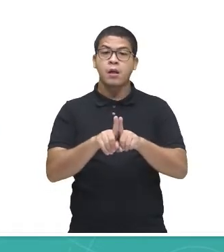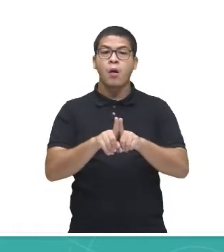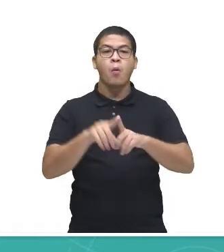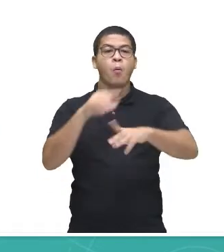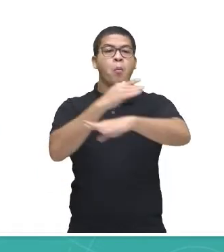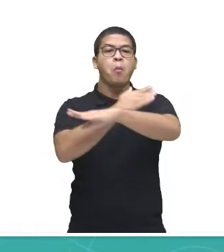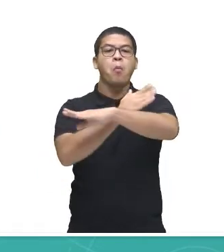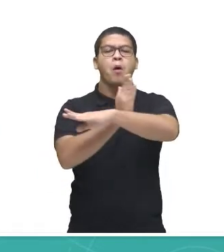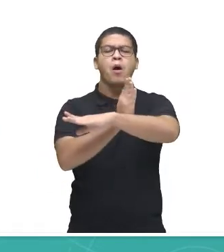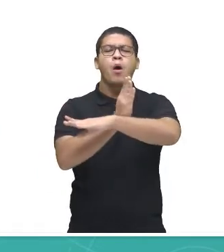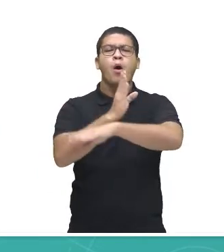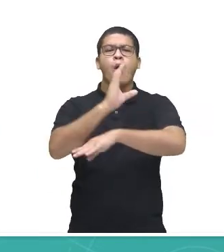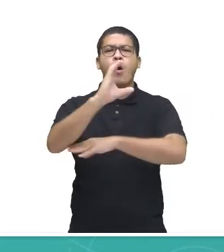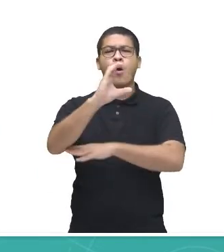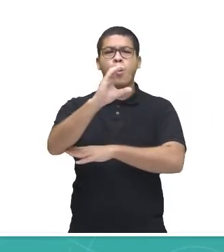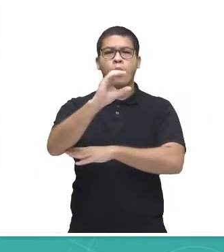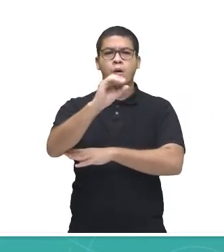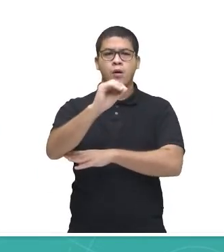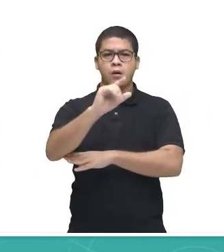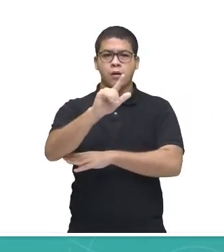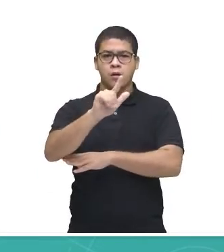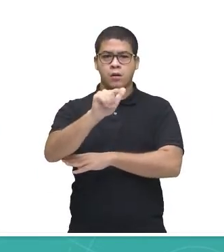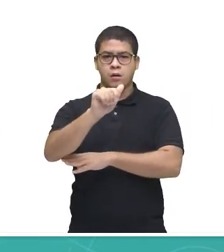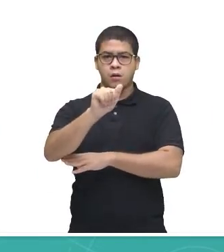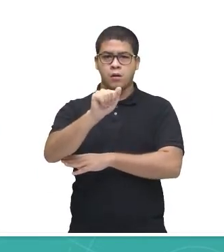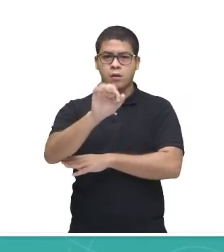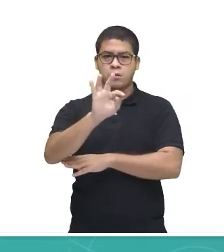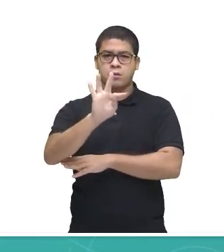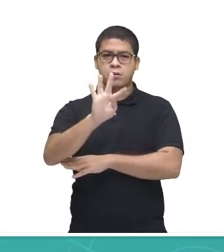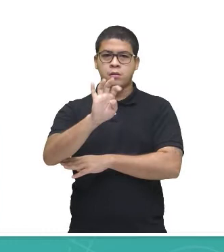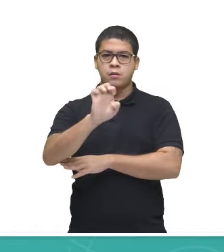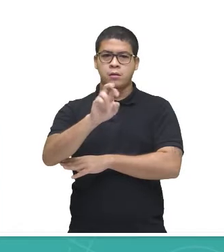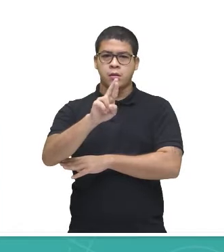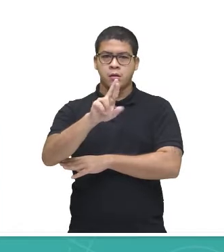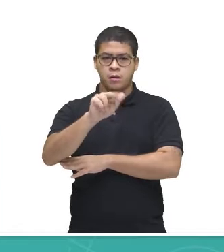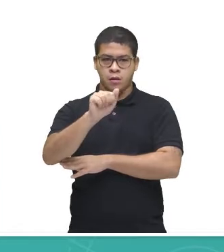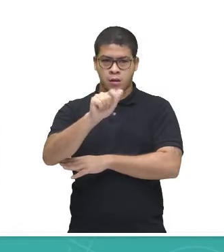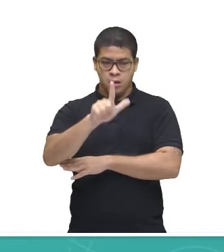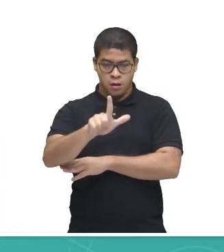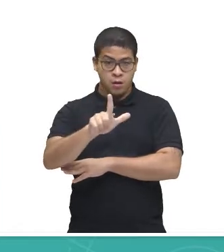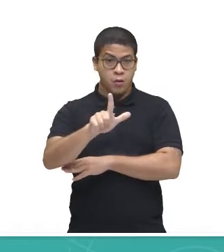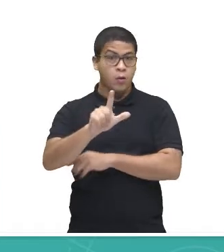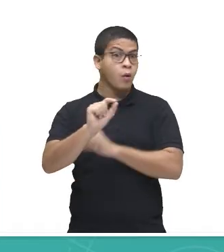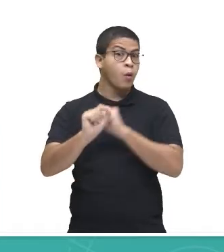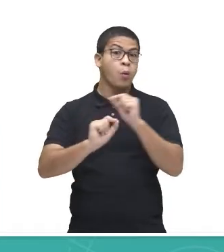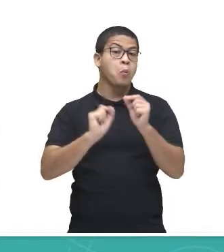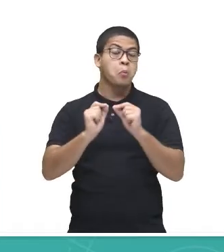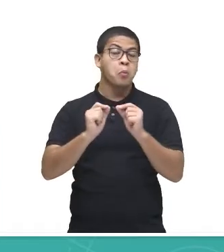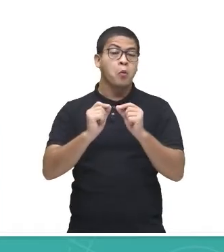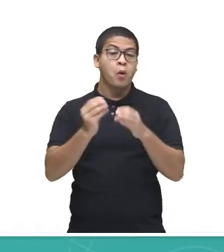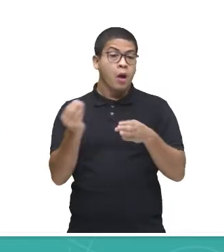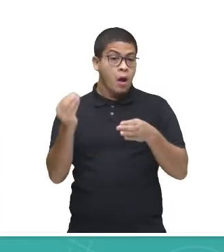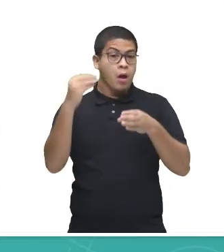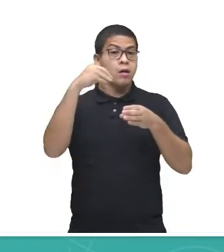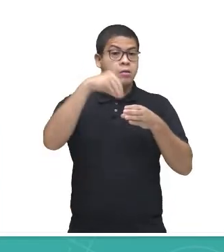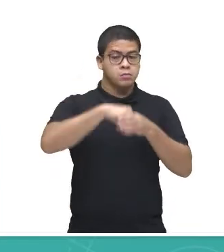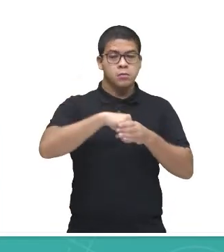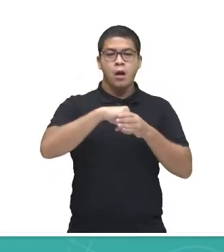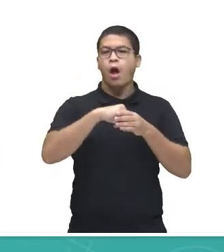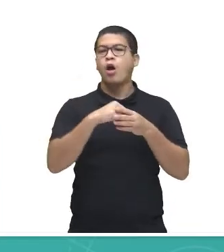gente fala em colateral, quer dizer que eles pertencem ou se situam do mesmo